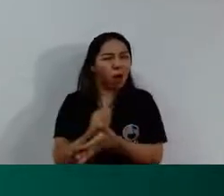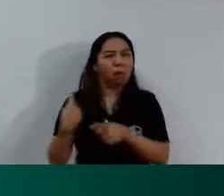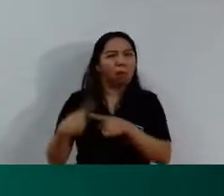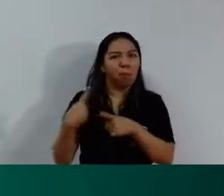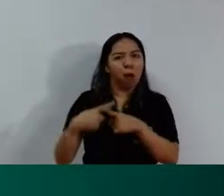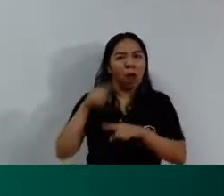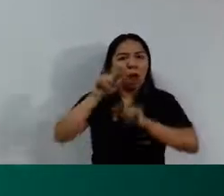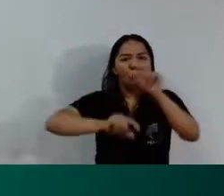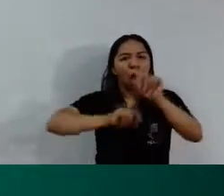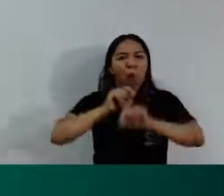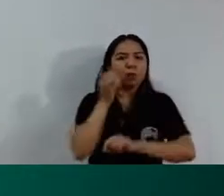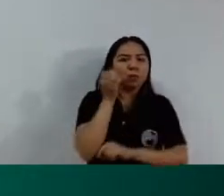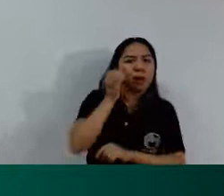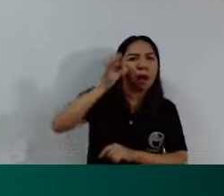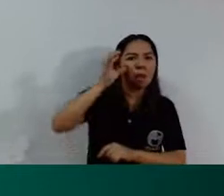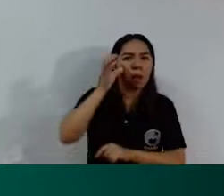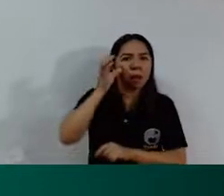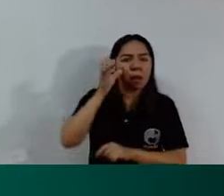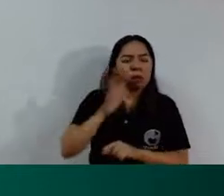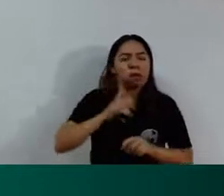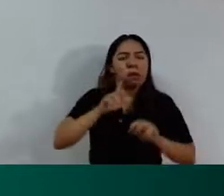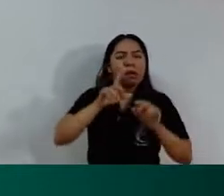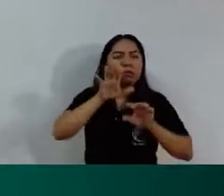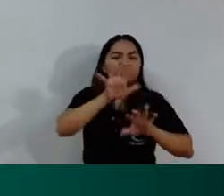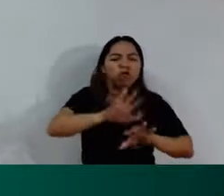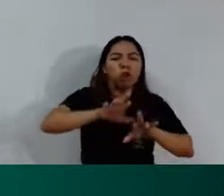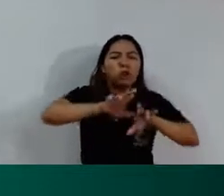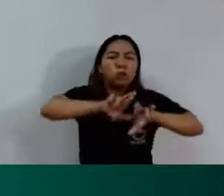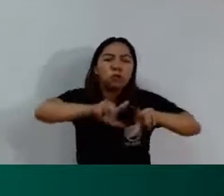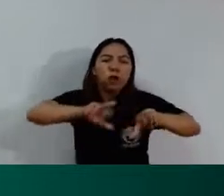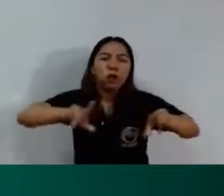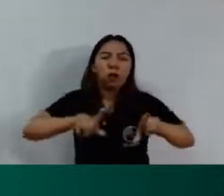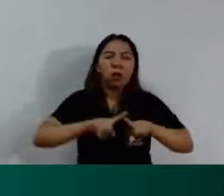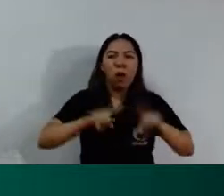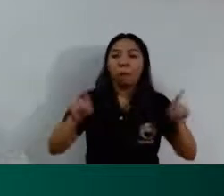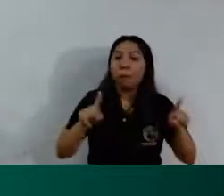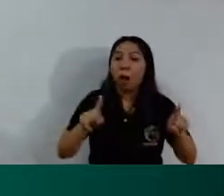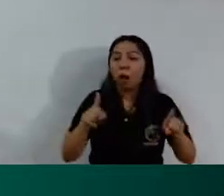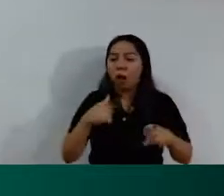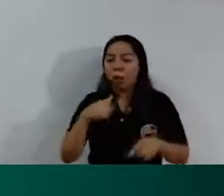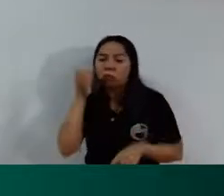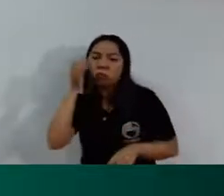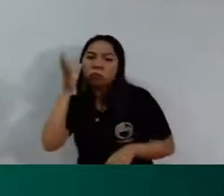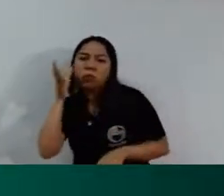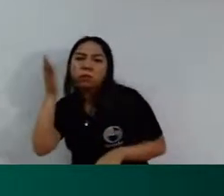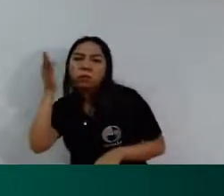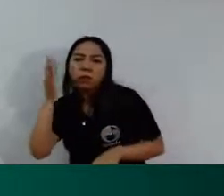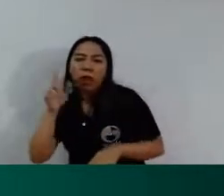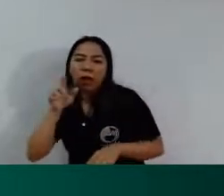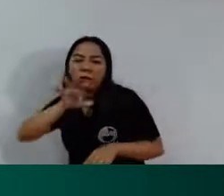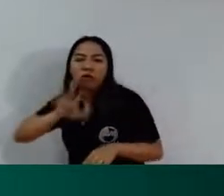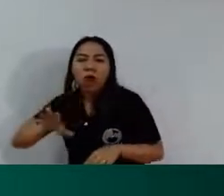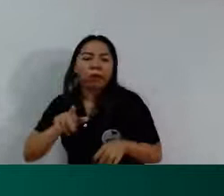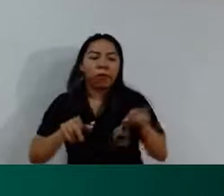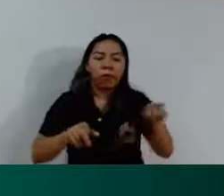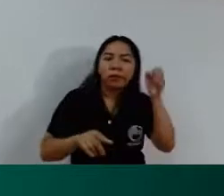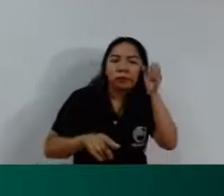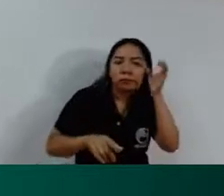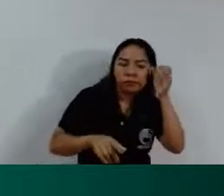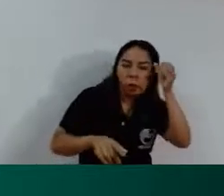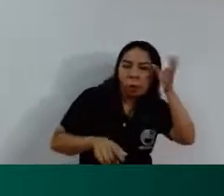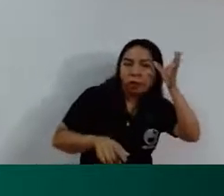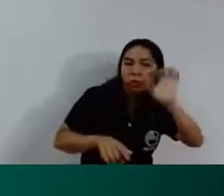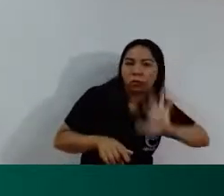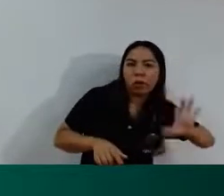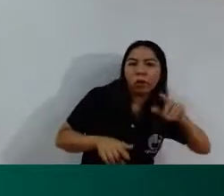lisados de maneira distinta Mas nenhum é melhor ou pior do que o outro a perspectiva do encontro